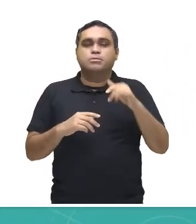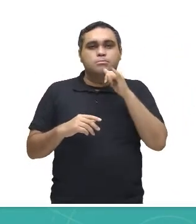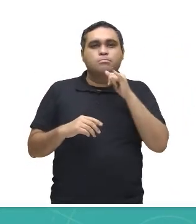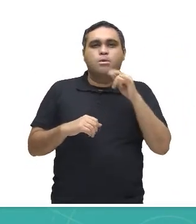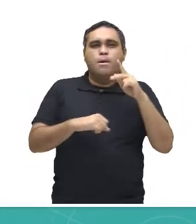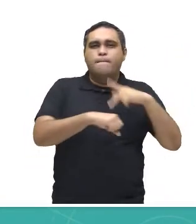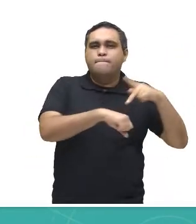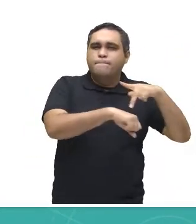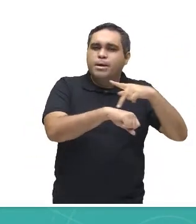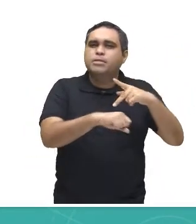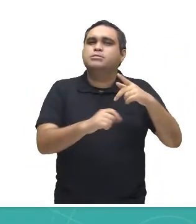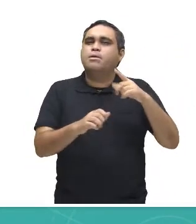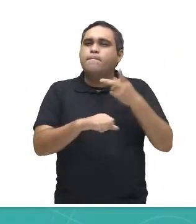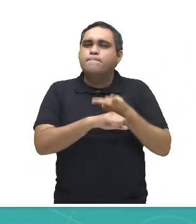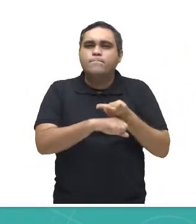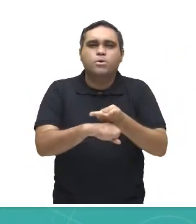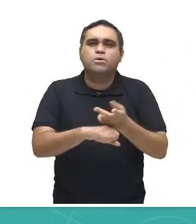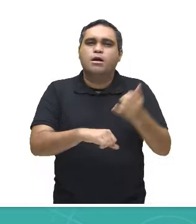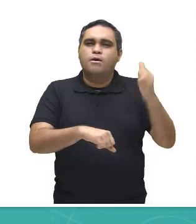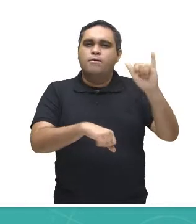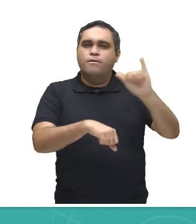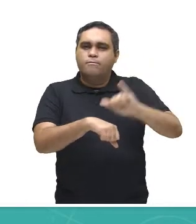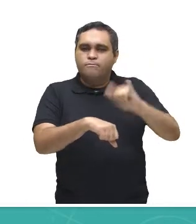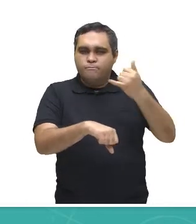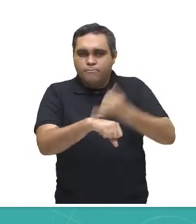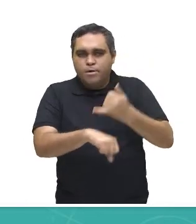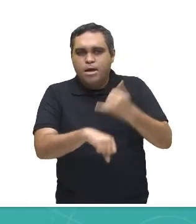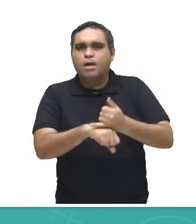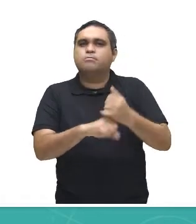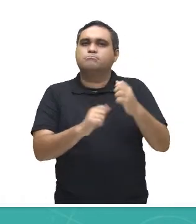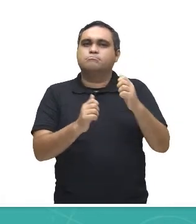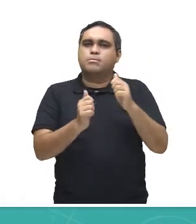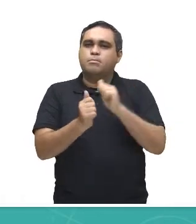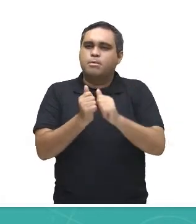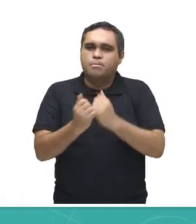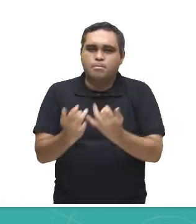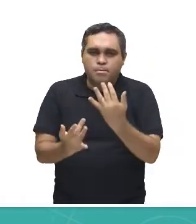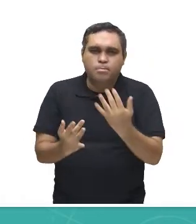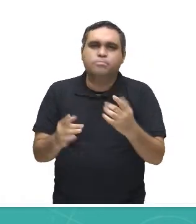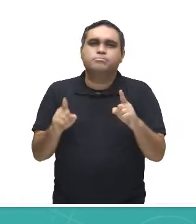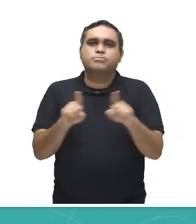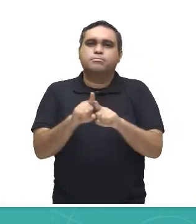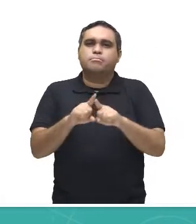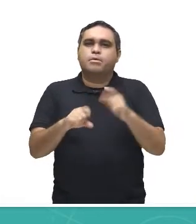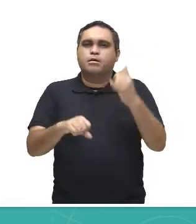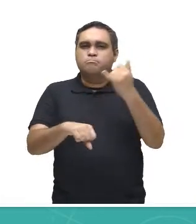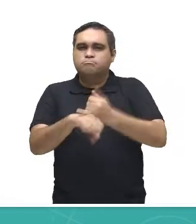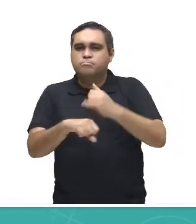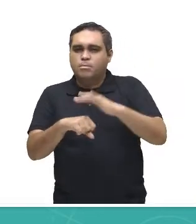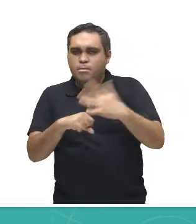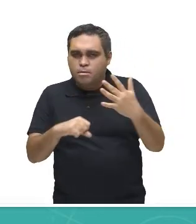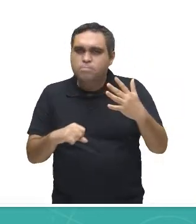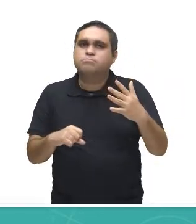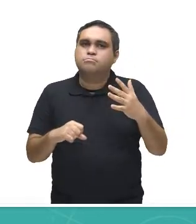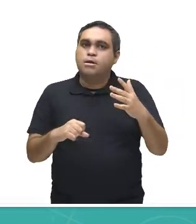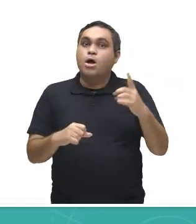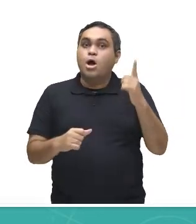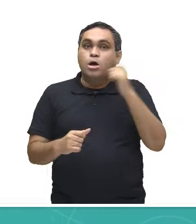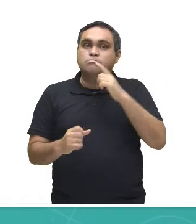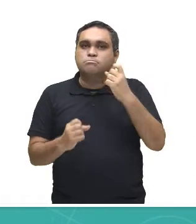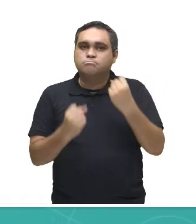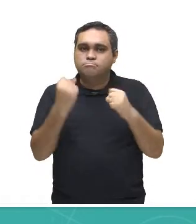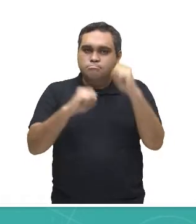ferro, cobre, carvão necessários à indústria. Também buscavam áreas onde pudessem realizar empréstimos a juros